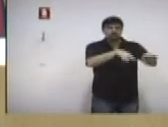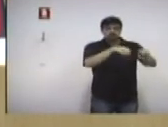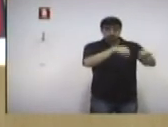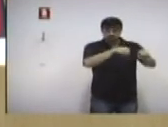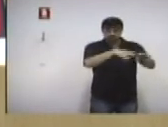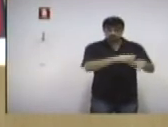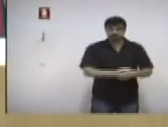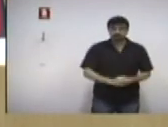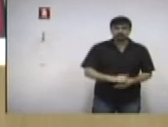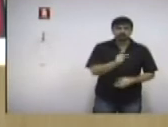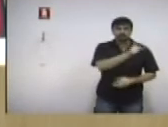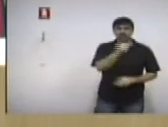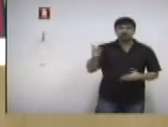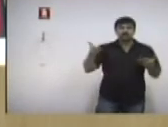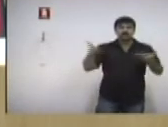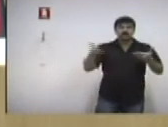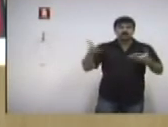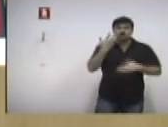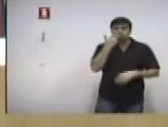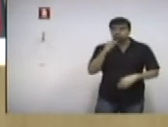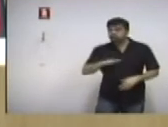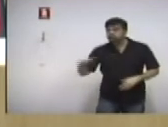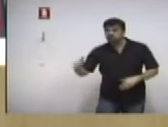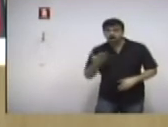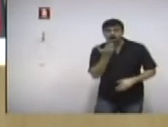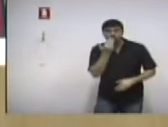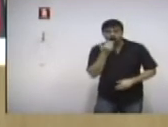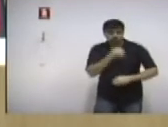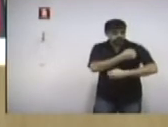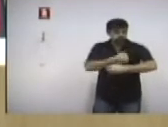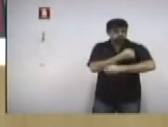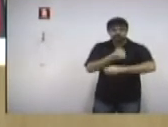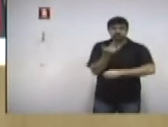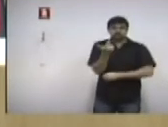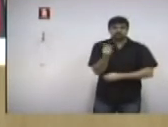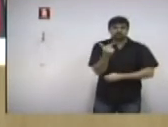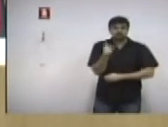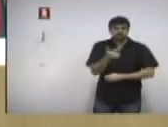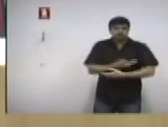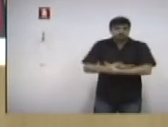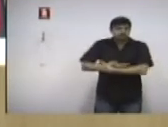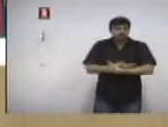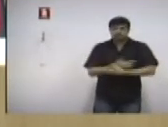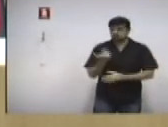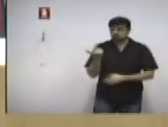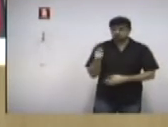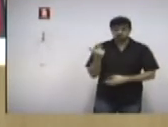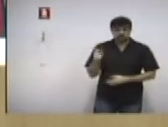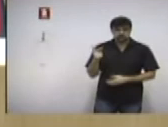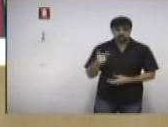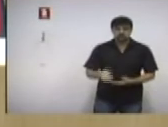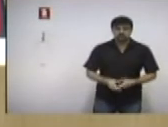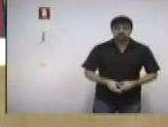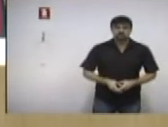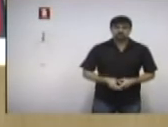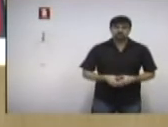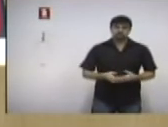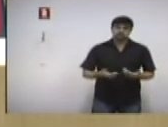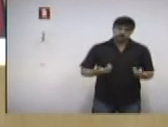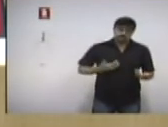nessa semana de recesso e assim eu não tinha um merenda A não ser que todos os